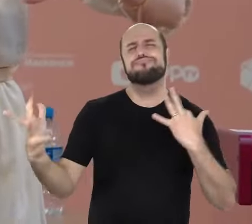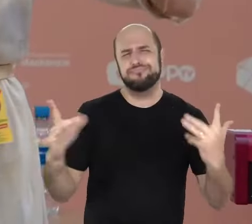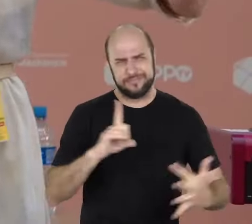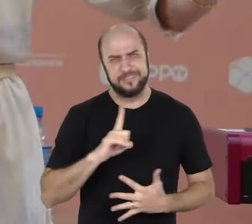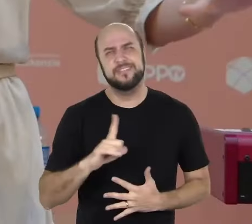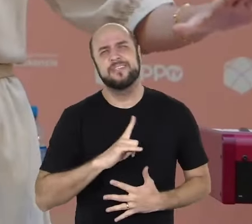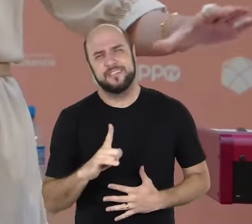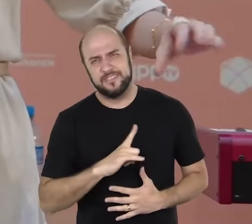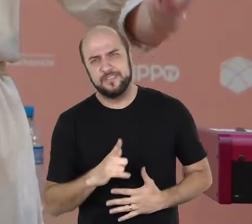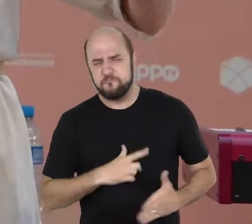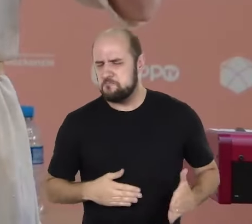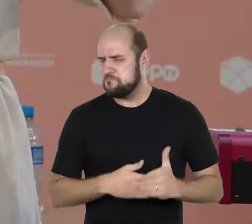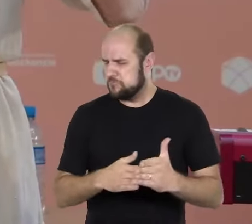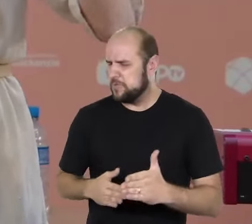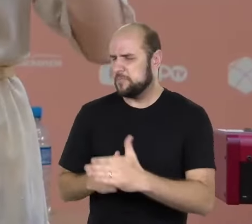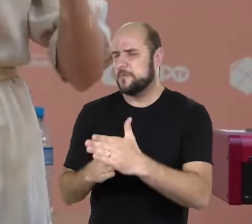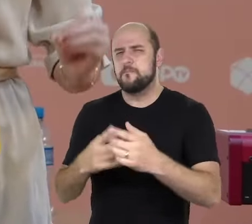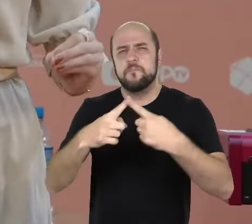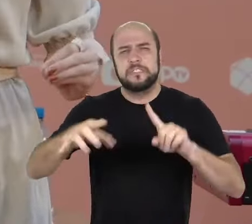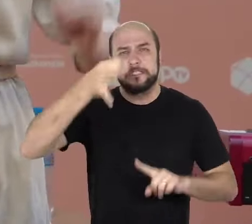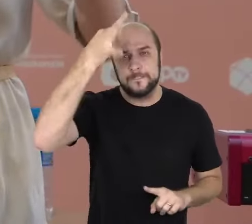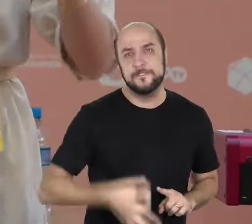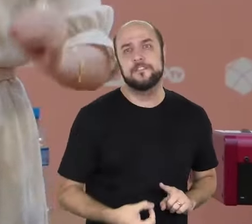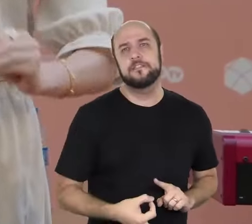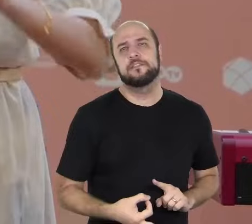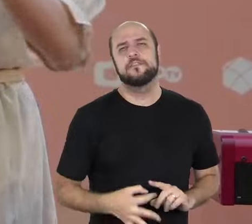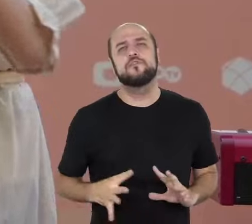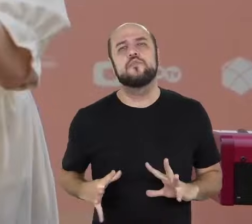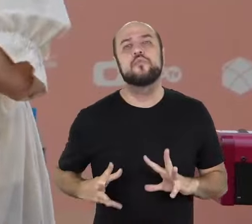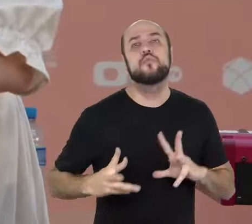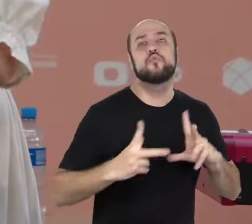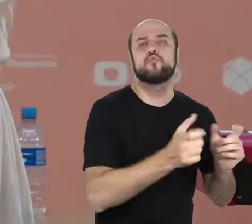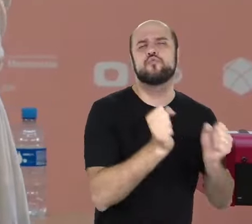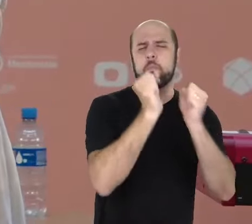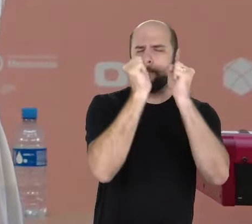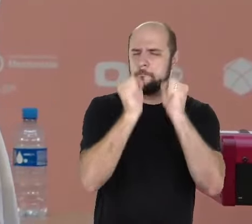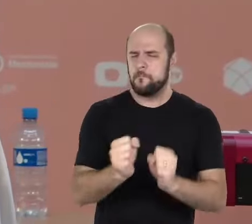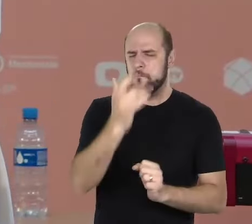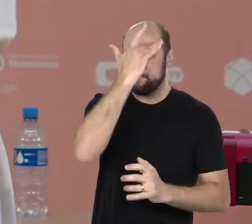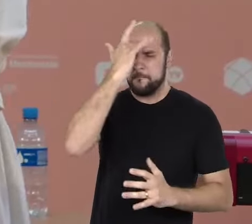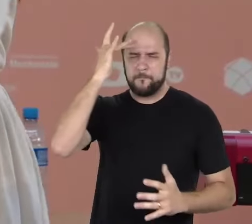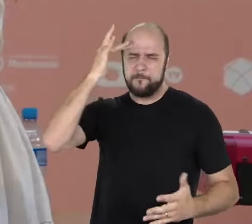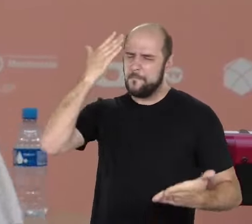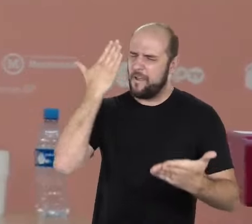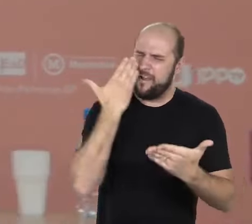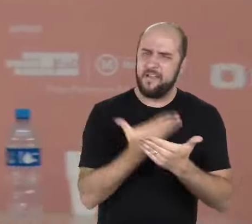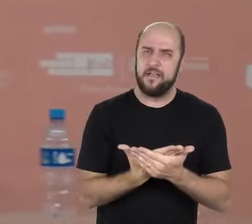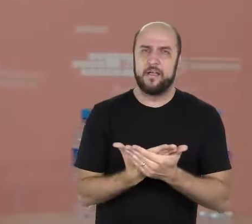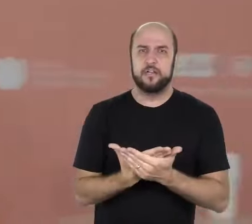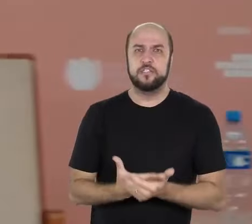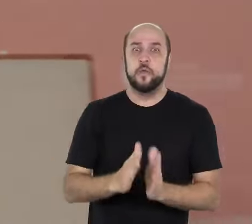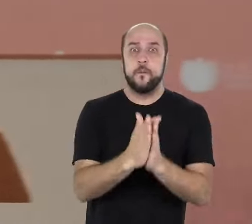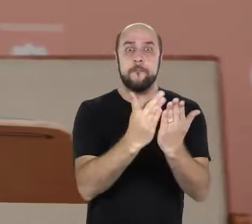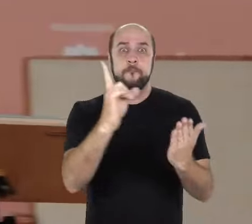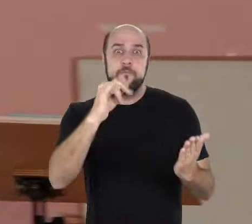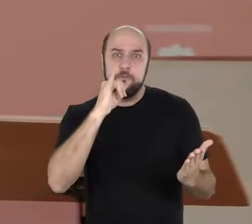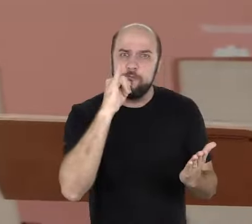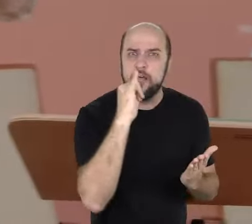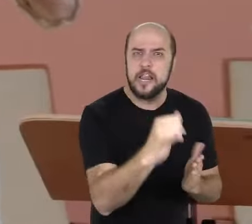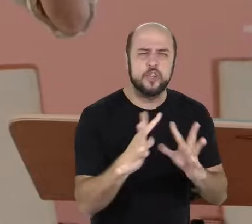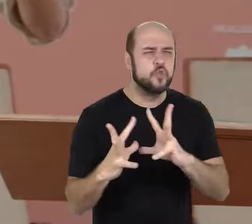vir um monte de empecilho, mas uma coisa é certa, tudo é possível para aquele que crê. E quando a palavra de Deus